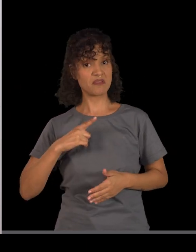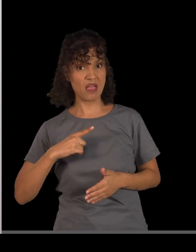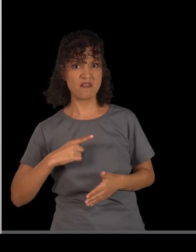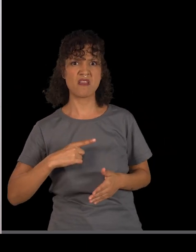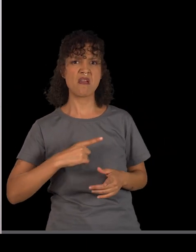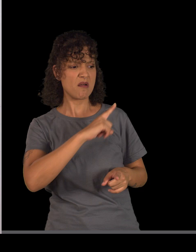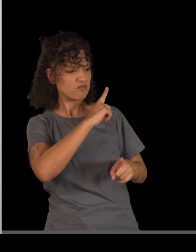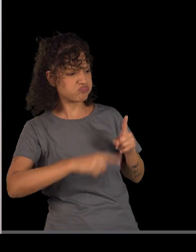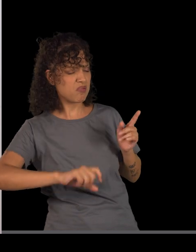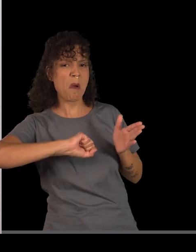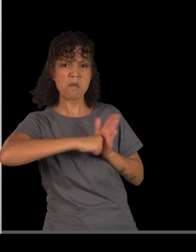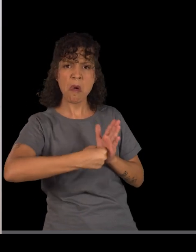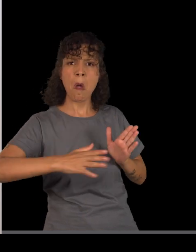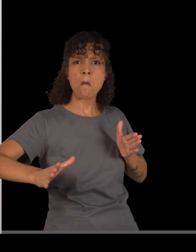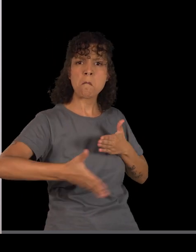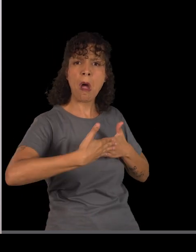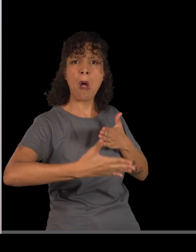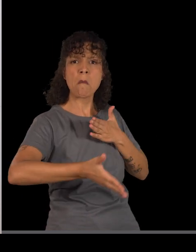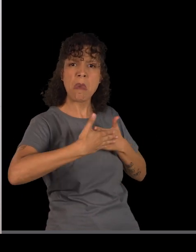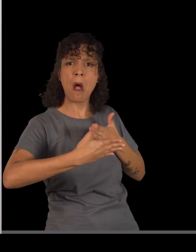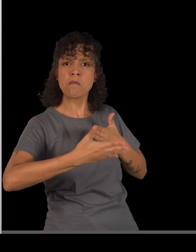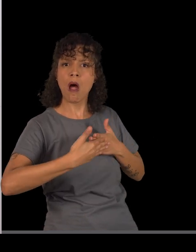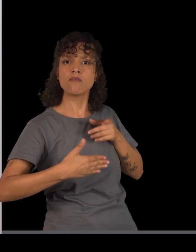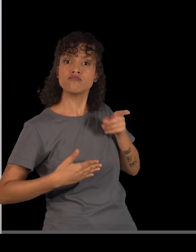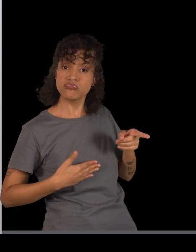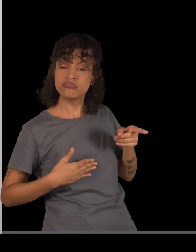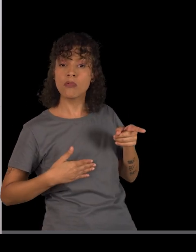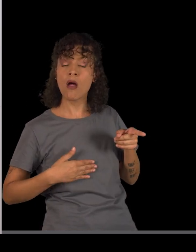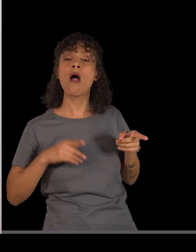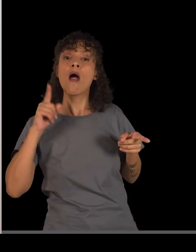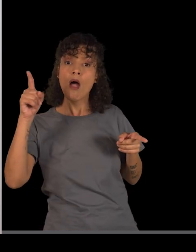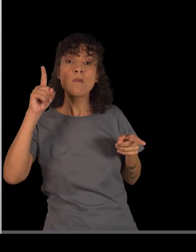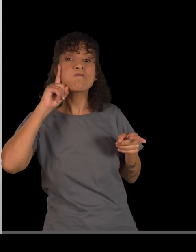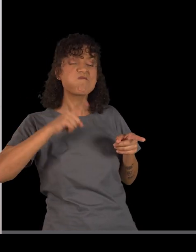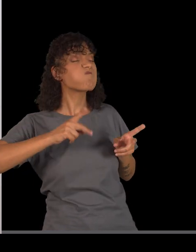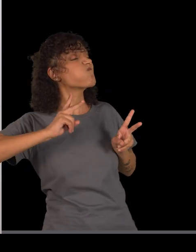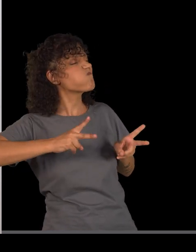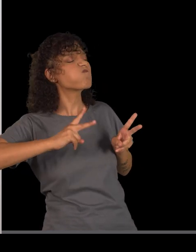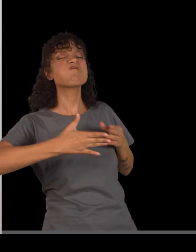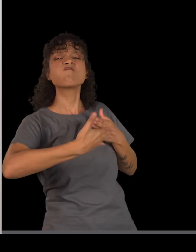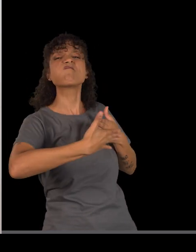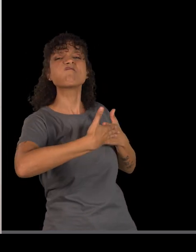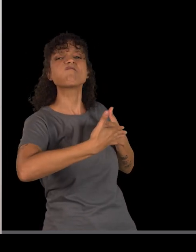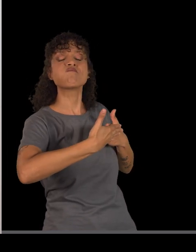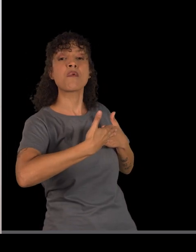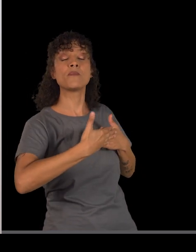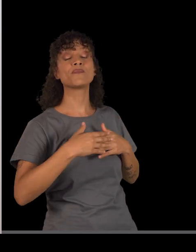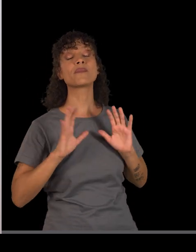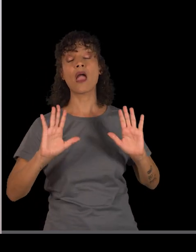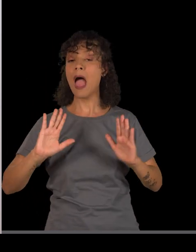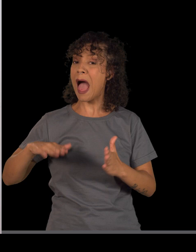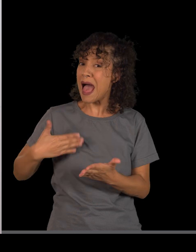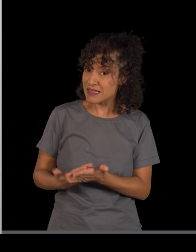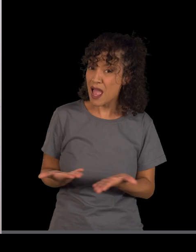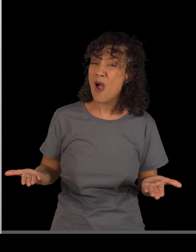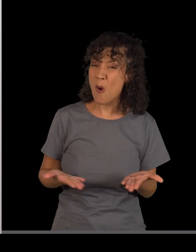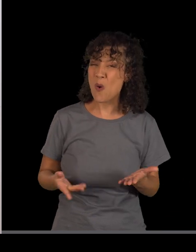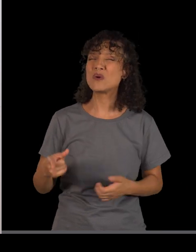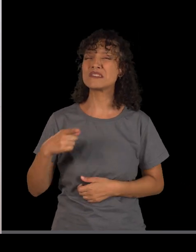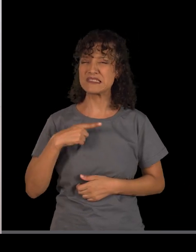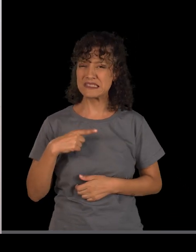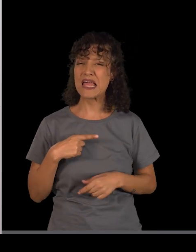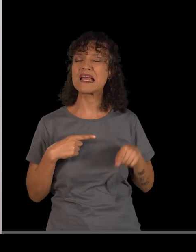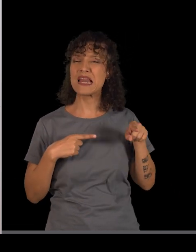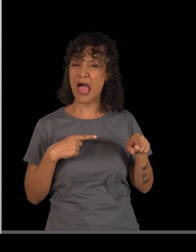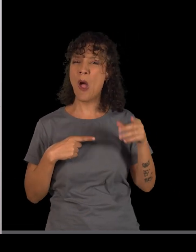embargos econômicos e todas as pressões dos Estados Unidos continuassem a existir. Até hoje